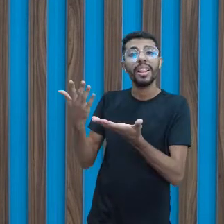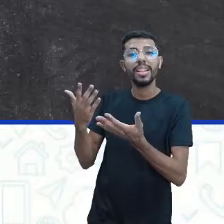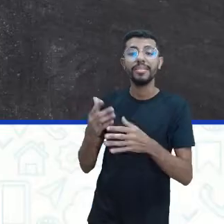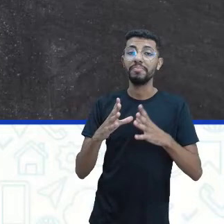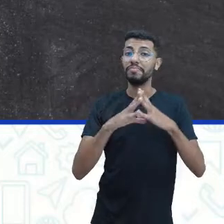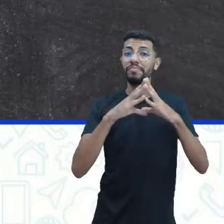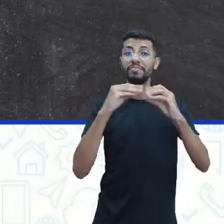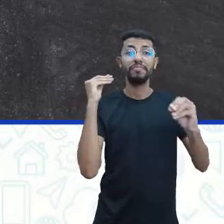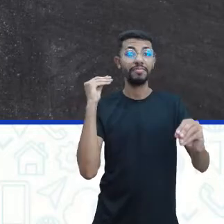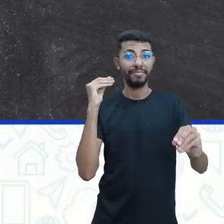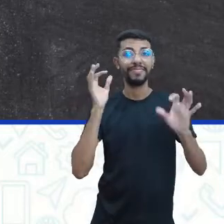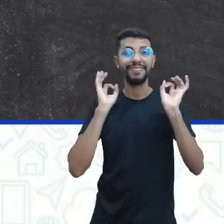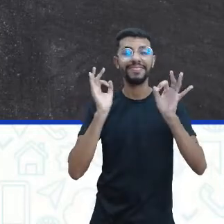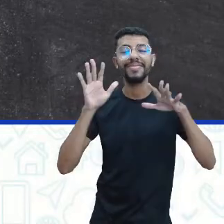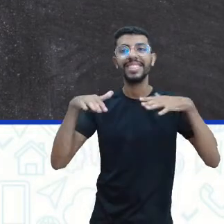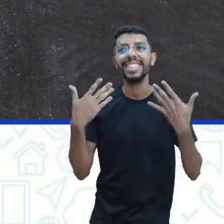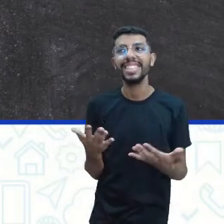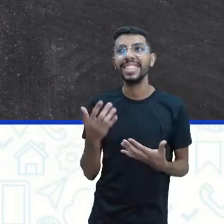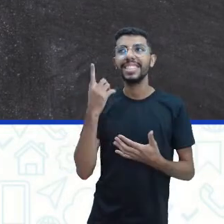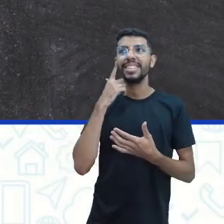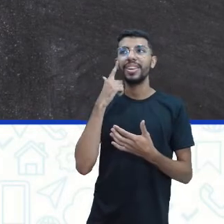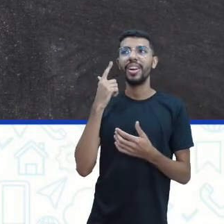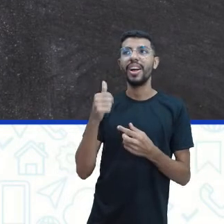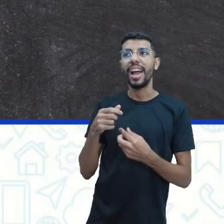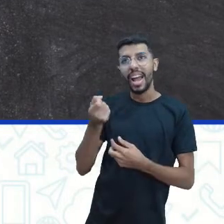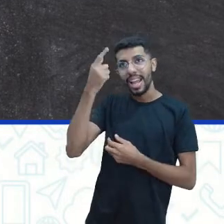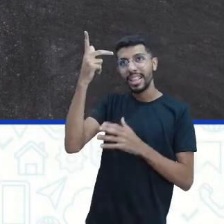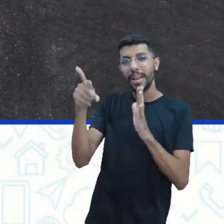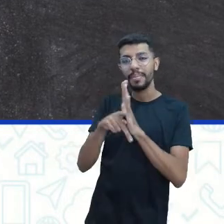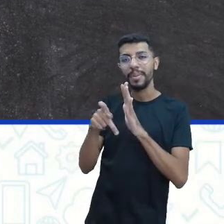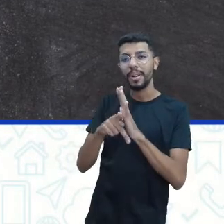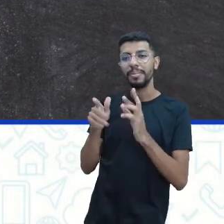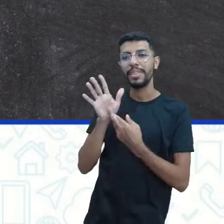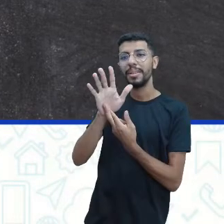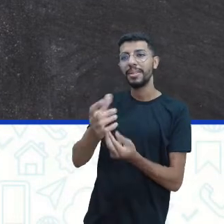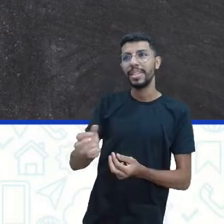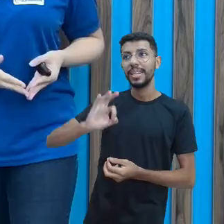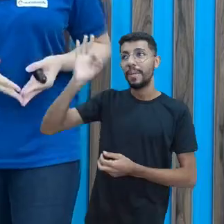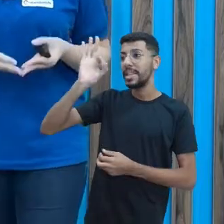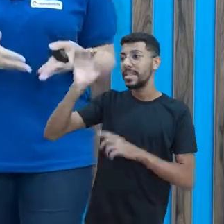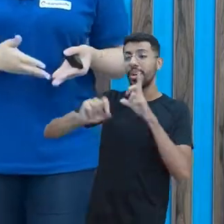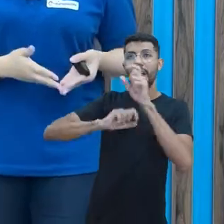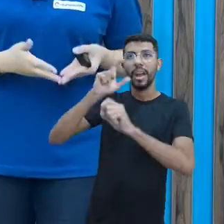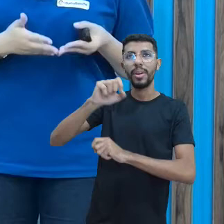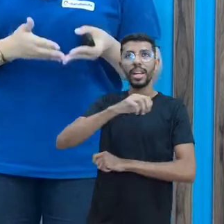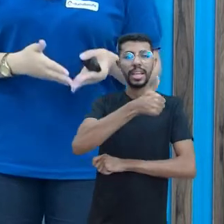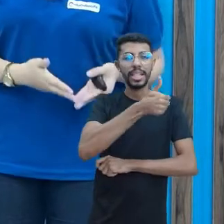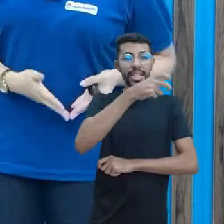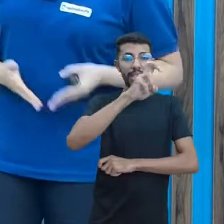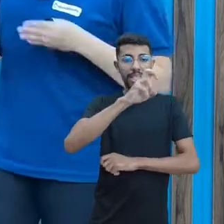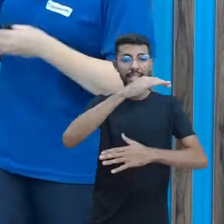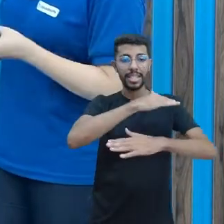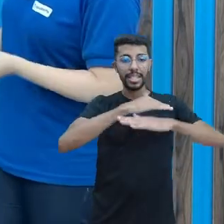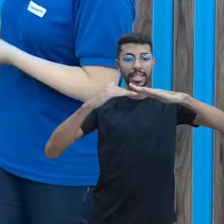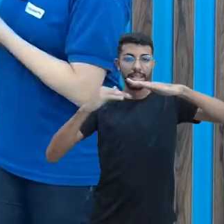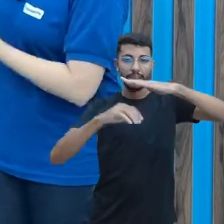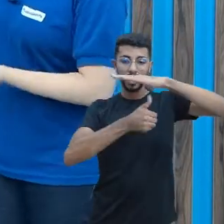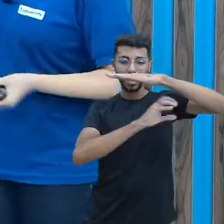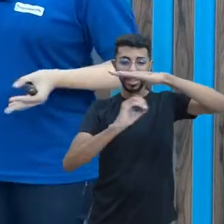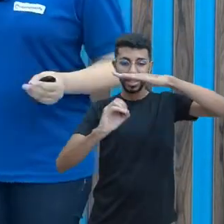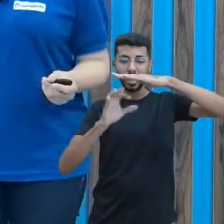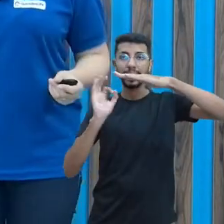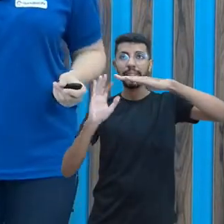está fazendo, pessoal? A ideia da representação no percentual é o 15 sobre o 100, né? E o 15 sobre o 100 está